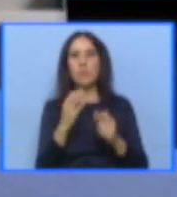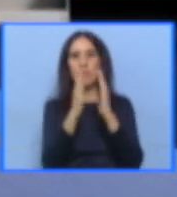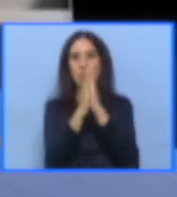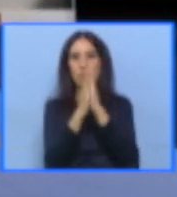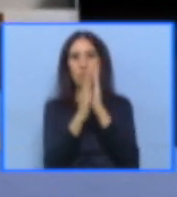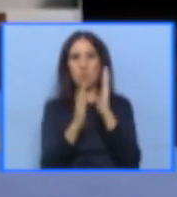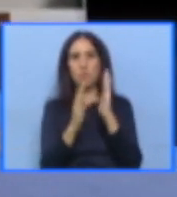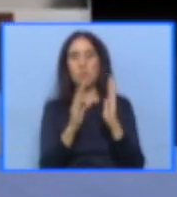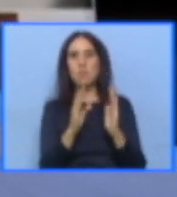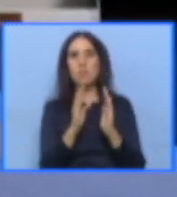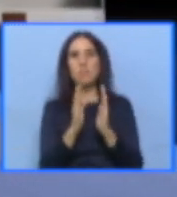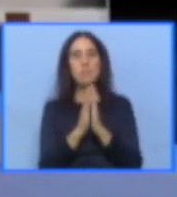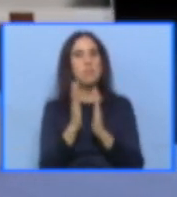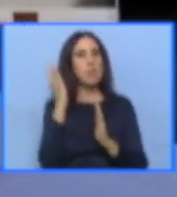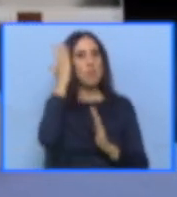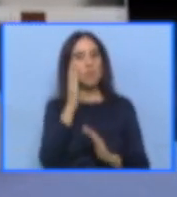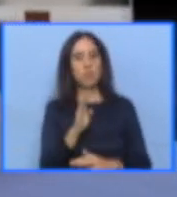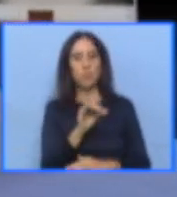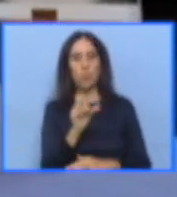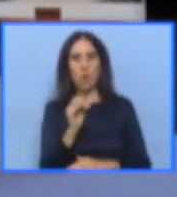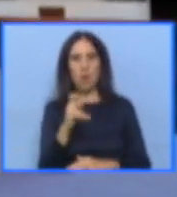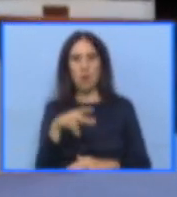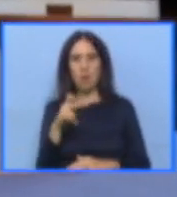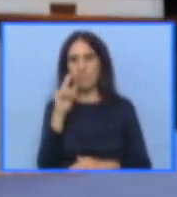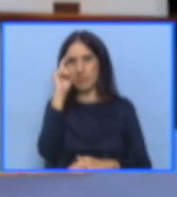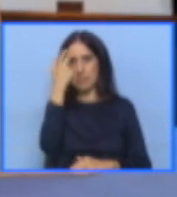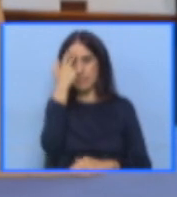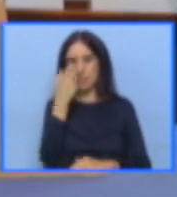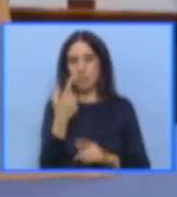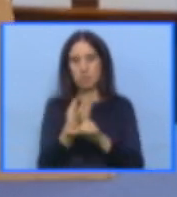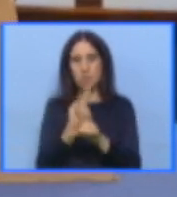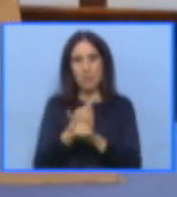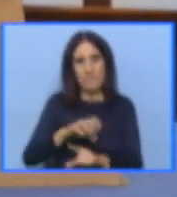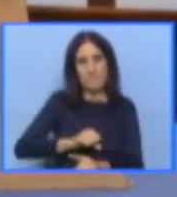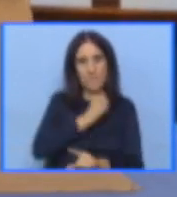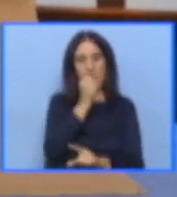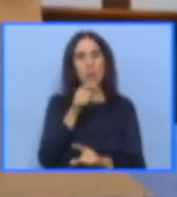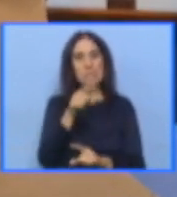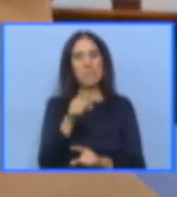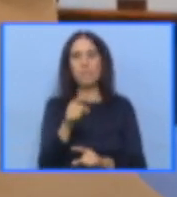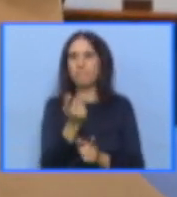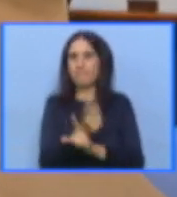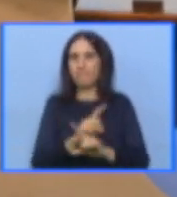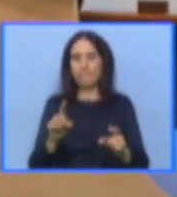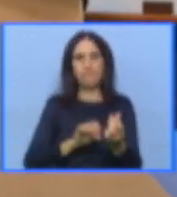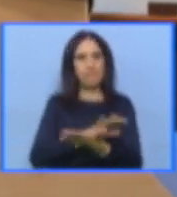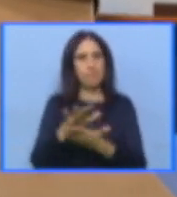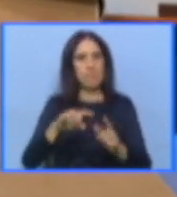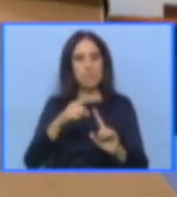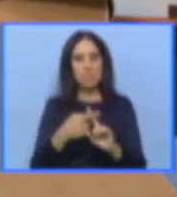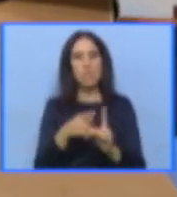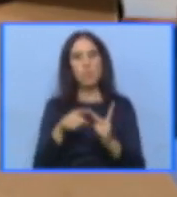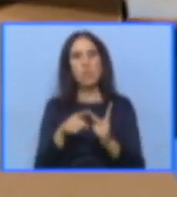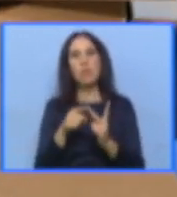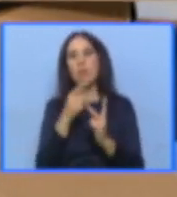Igreja Santa Joana Princesa, que foi um grande escândalo nesse ano, e foi a proibição da peregrinação a Fátima no dia